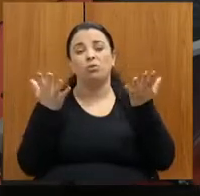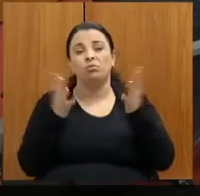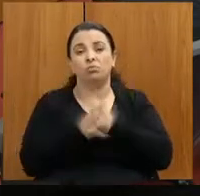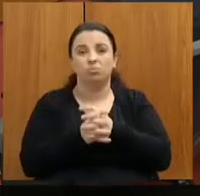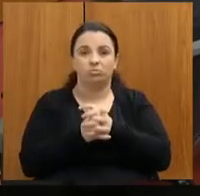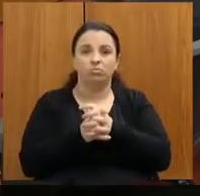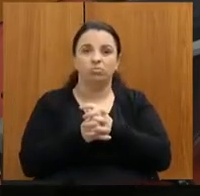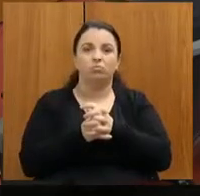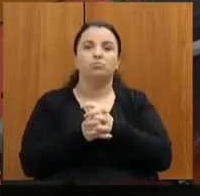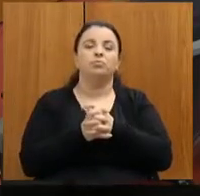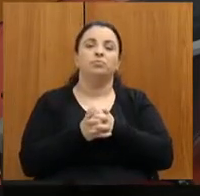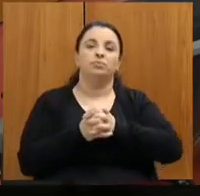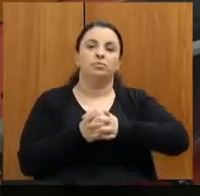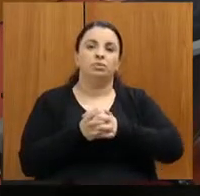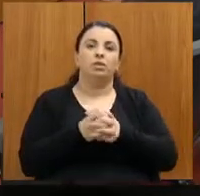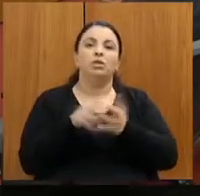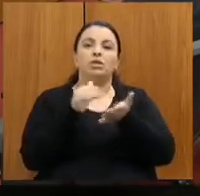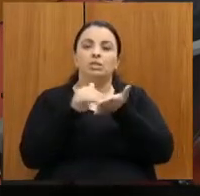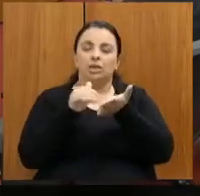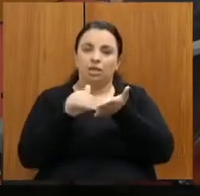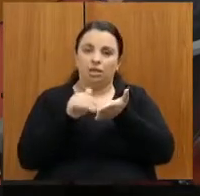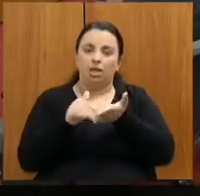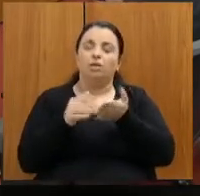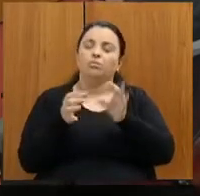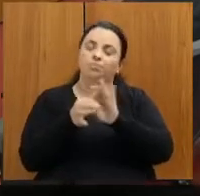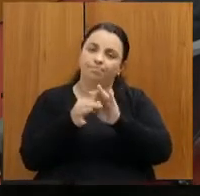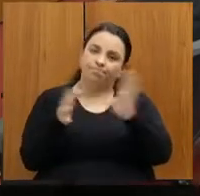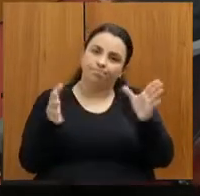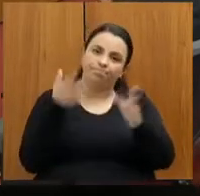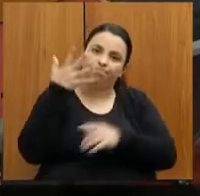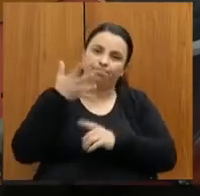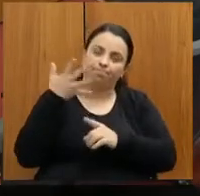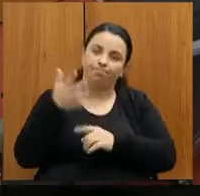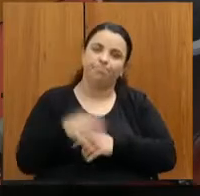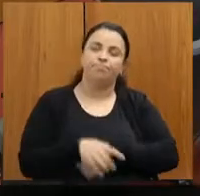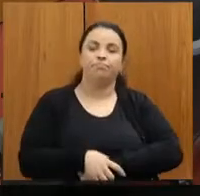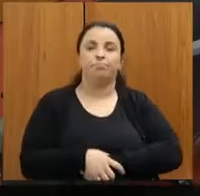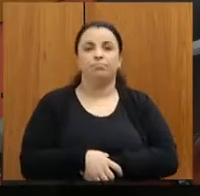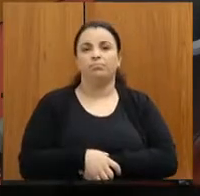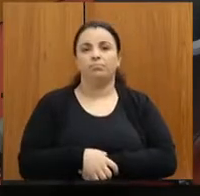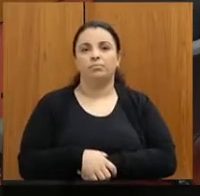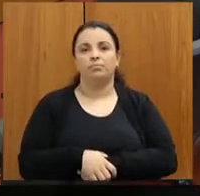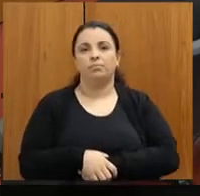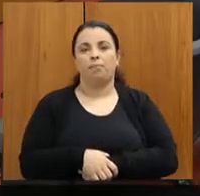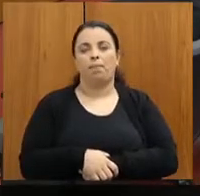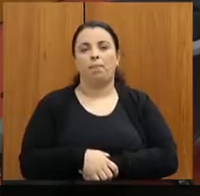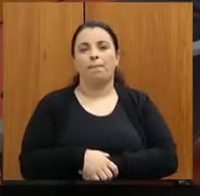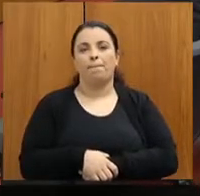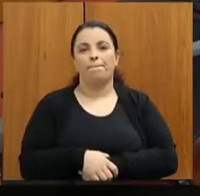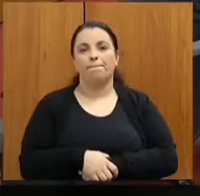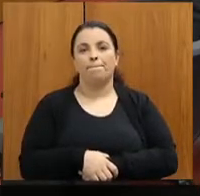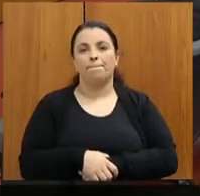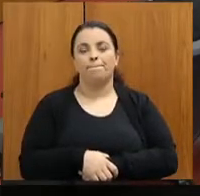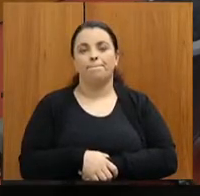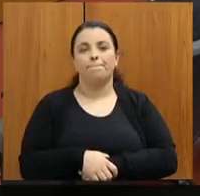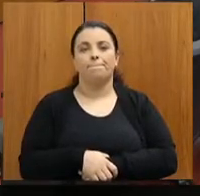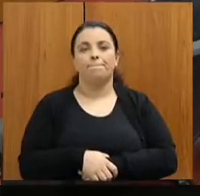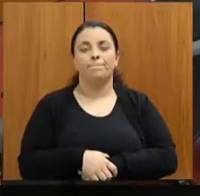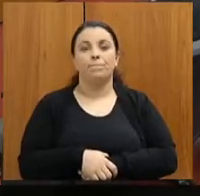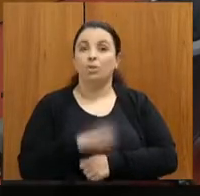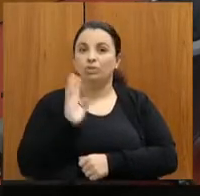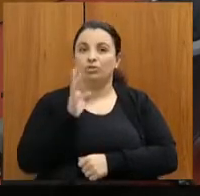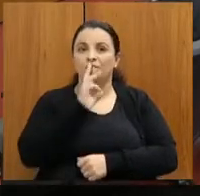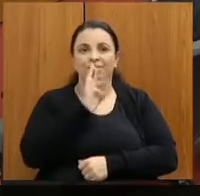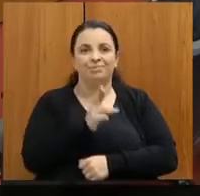de sequestrar a e a palavra secretária mun eu posso posso já